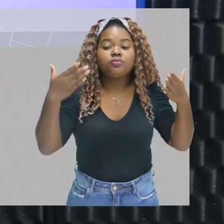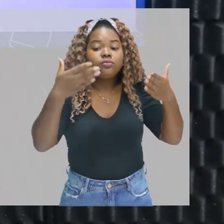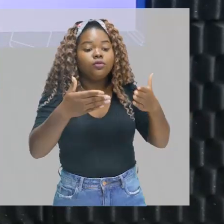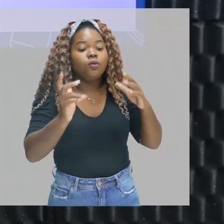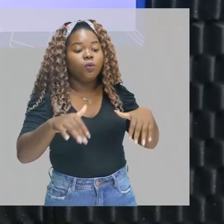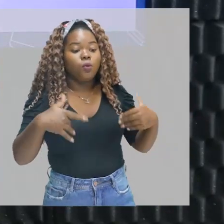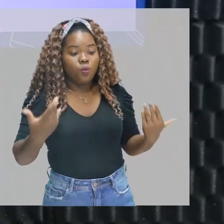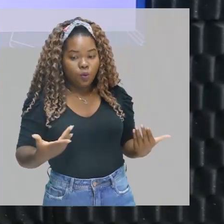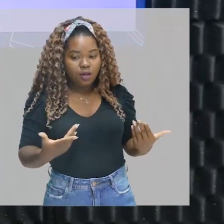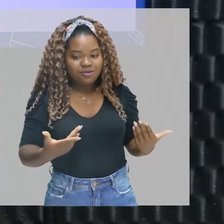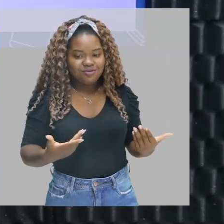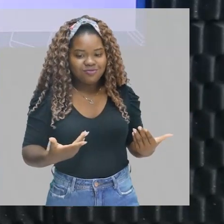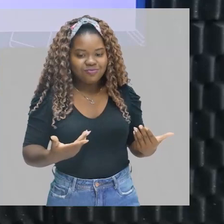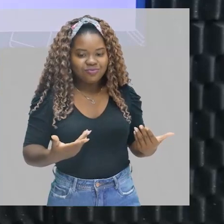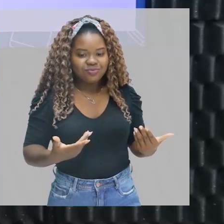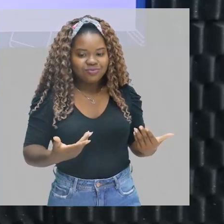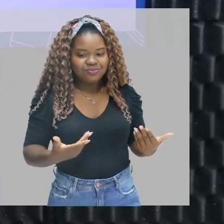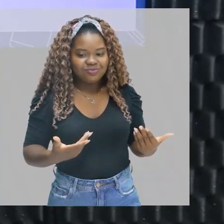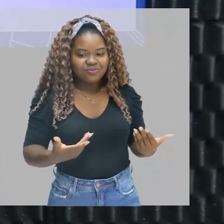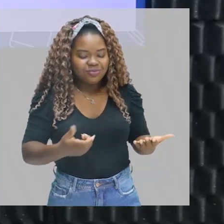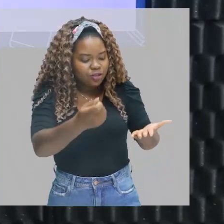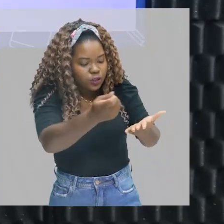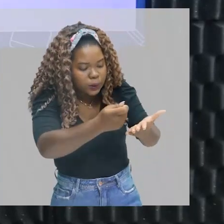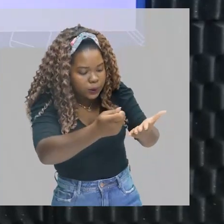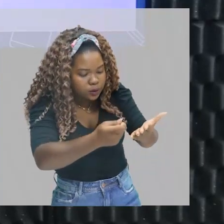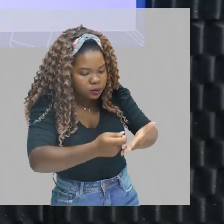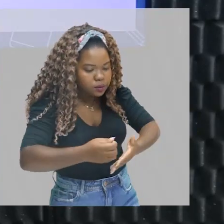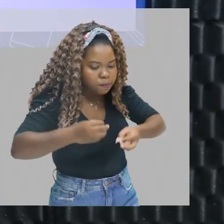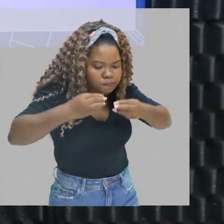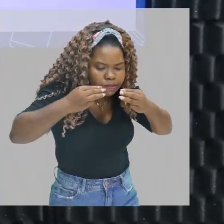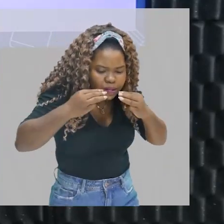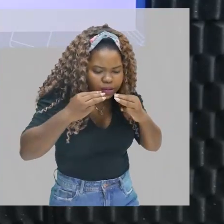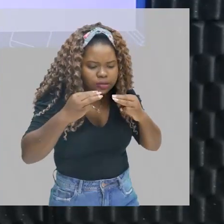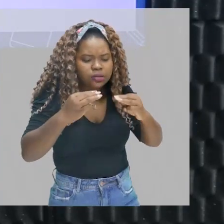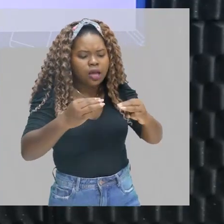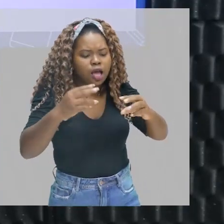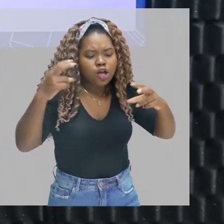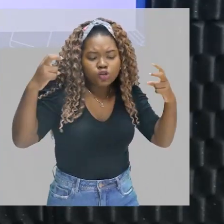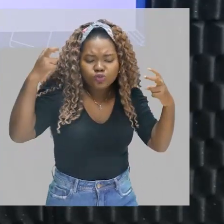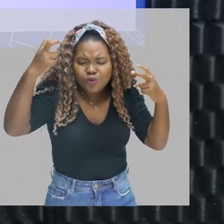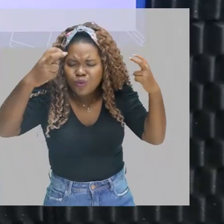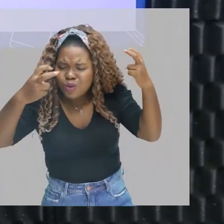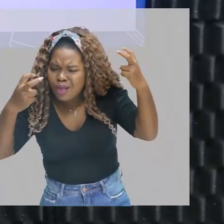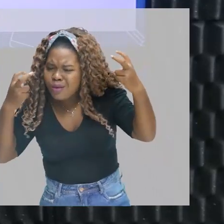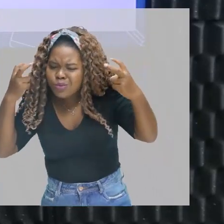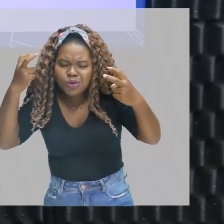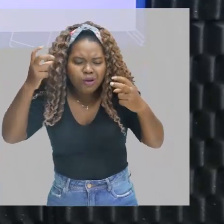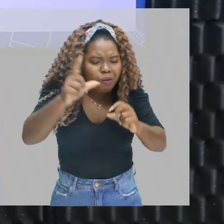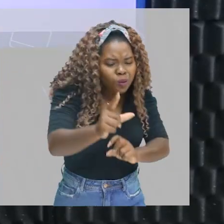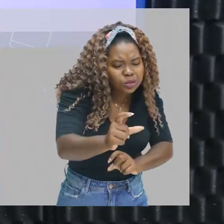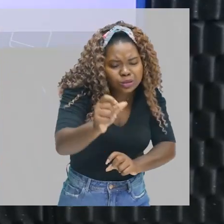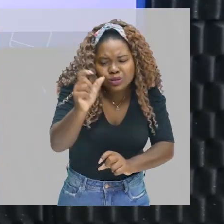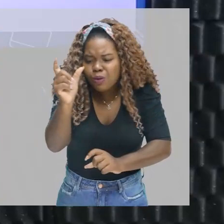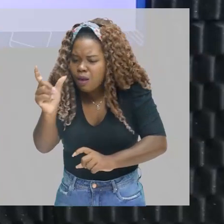em quê? Na mensagem. Né? Ela está centrado, existe toda uma preocupação com a escolha das palavras, né?